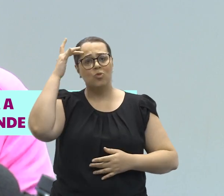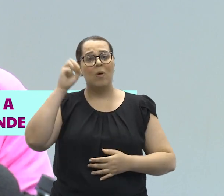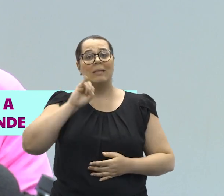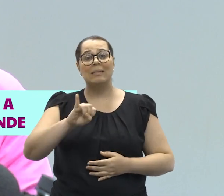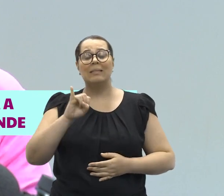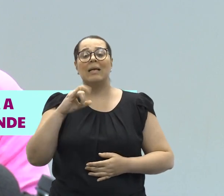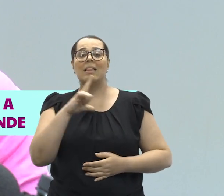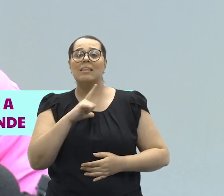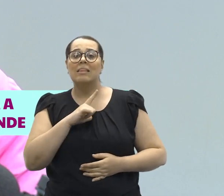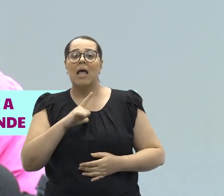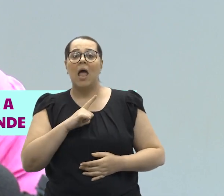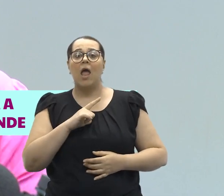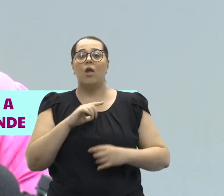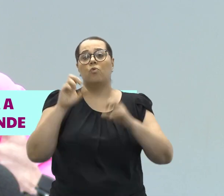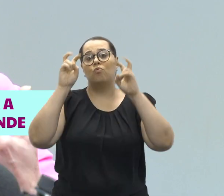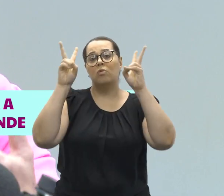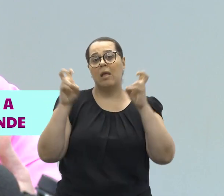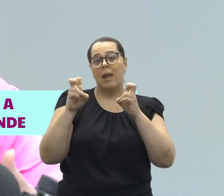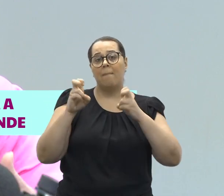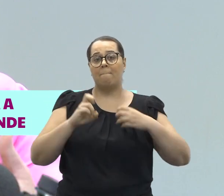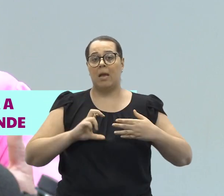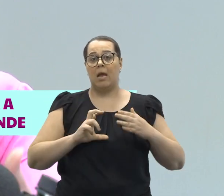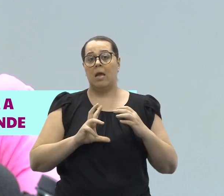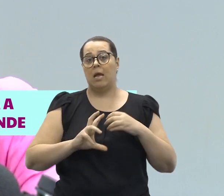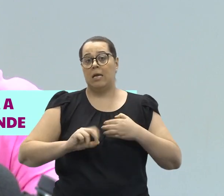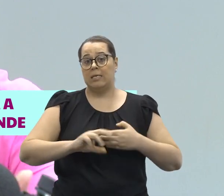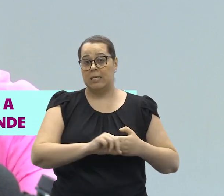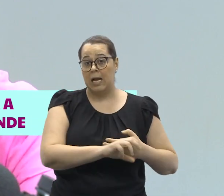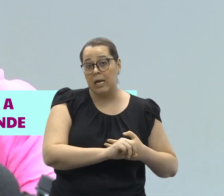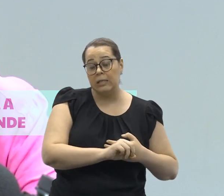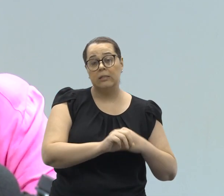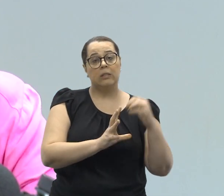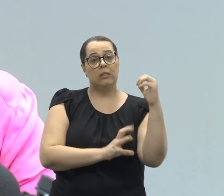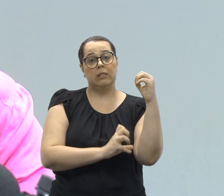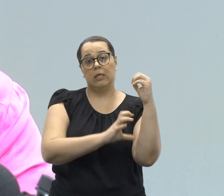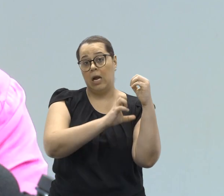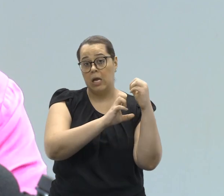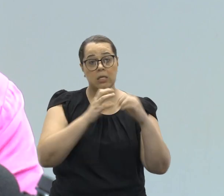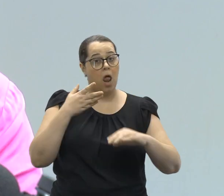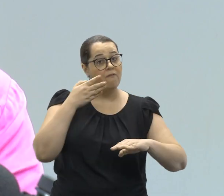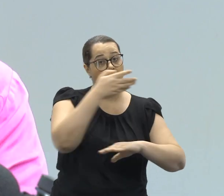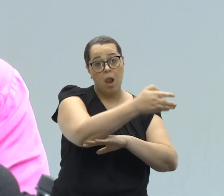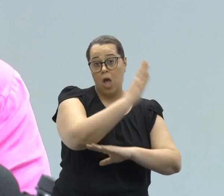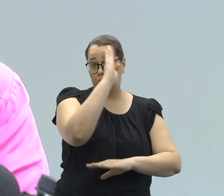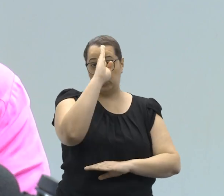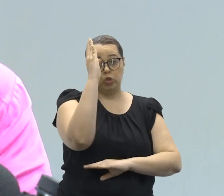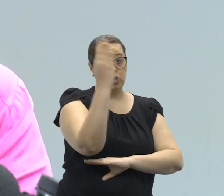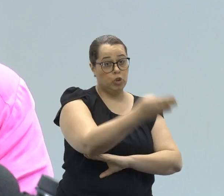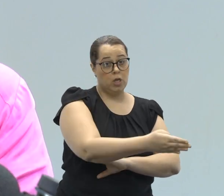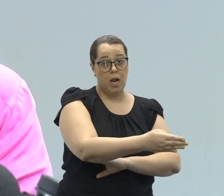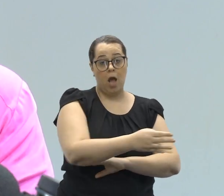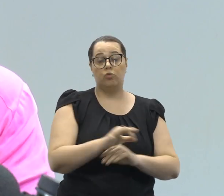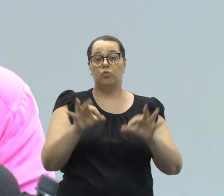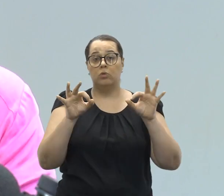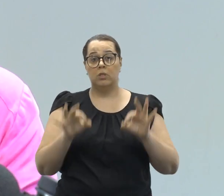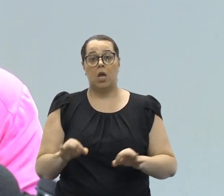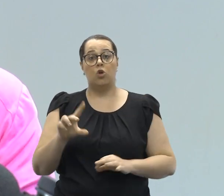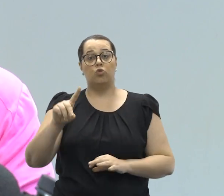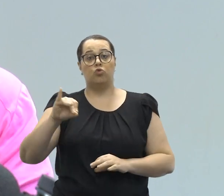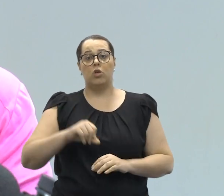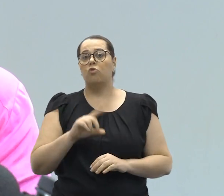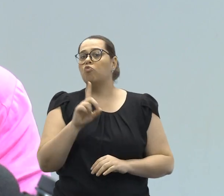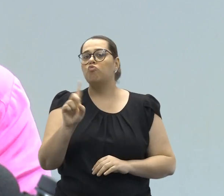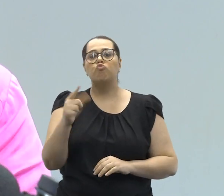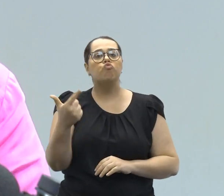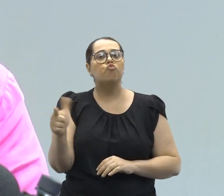de oncologia, ela não vai ser agendada para daqui a 1 mês, 2 meses, para ser atendida. Ela é atendida na data que ela